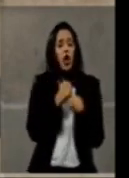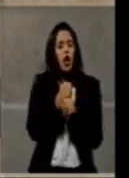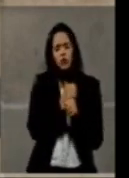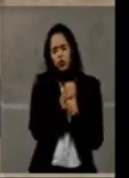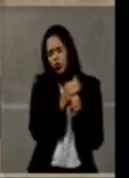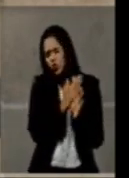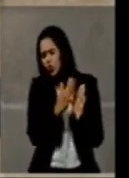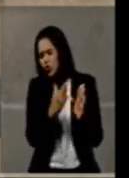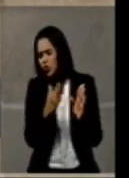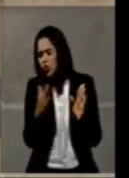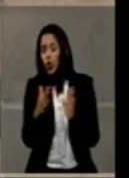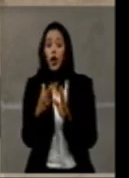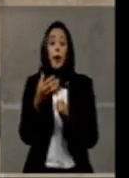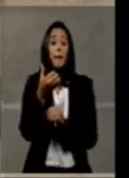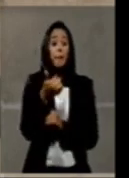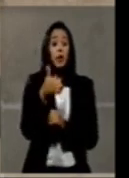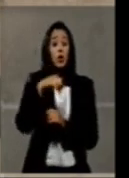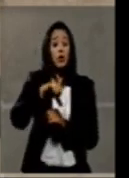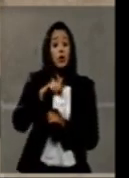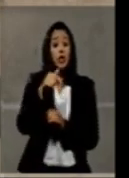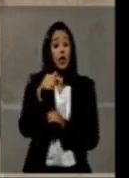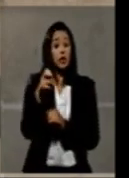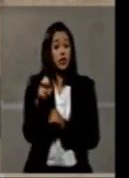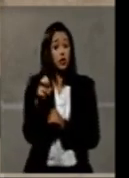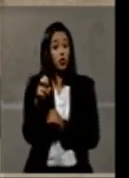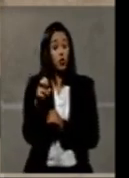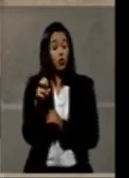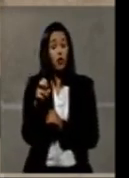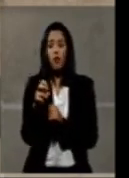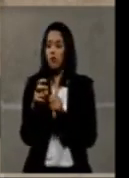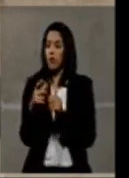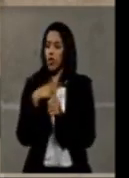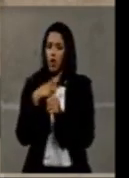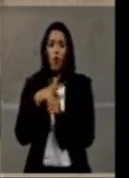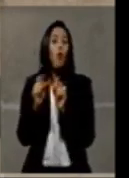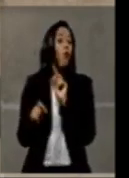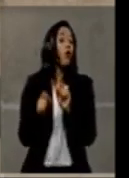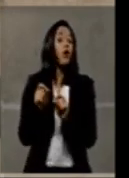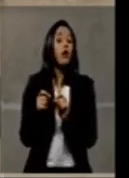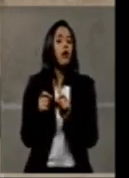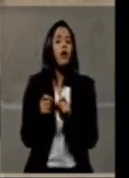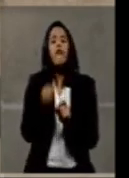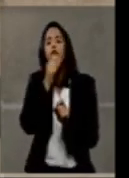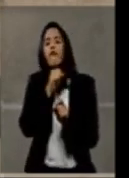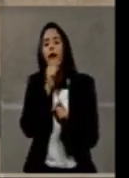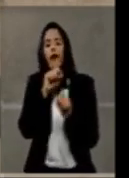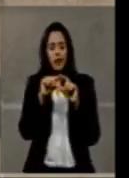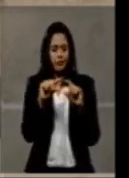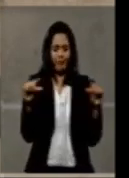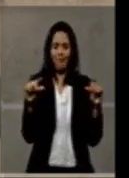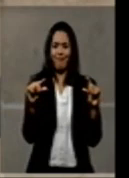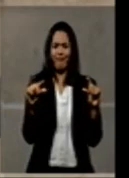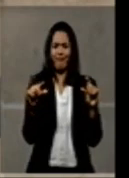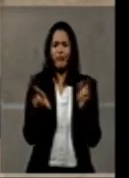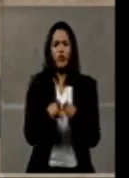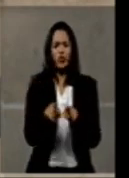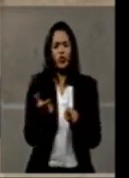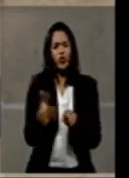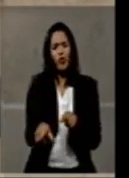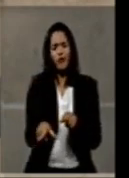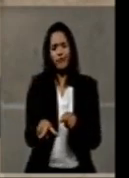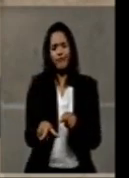1985 com a retomada do poder pelos civis ressurge o velho rótulo de novo